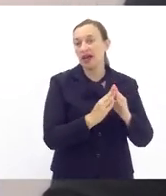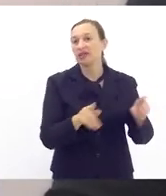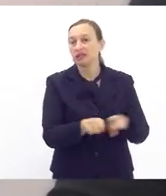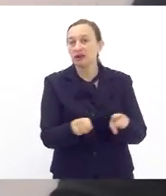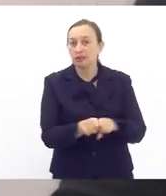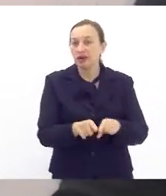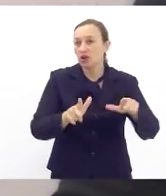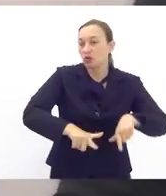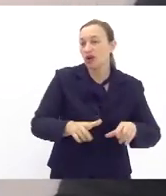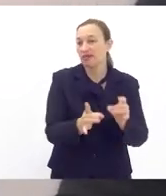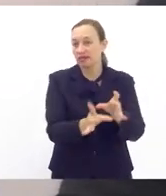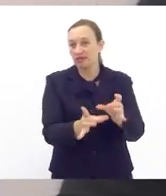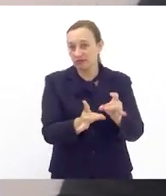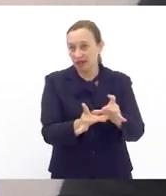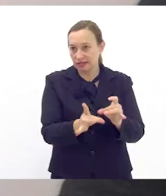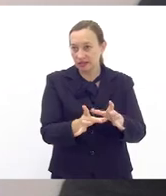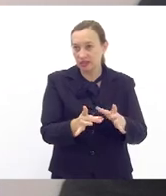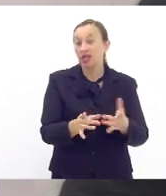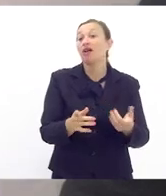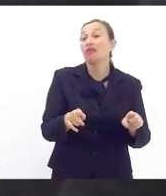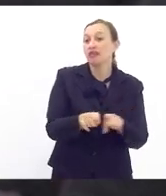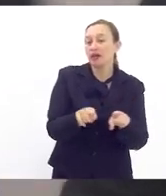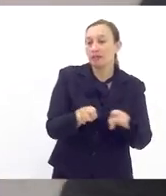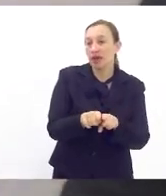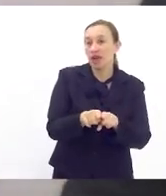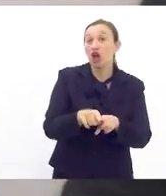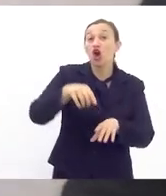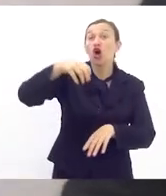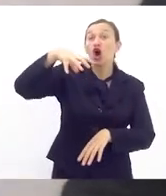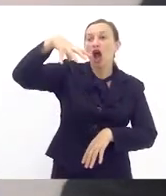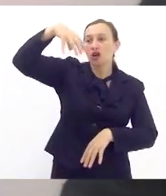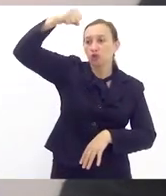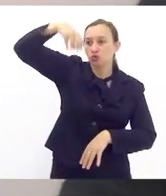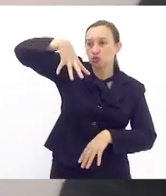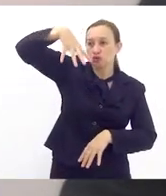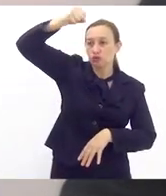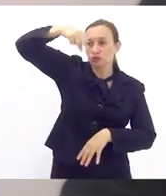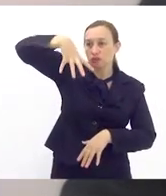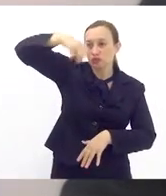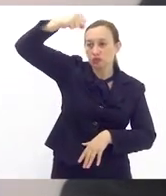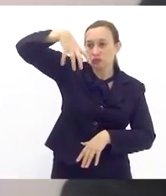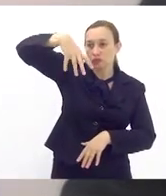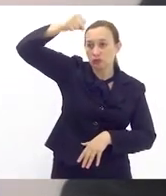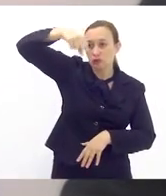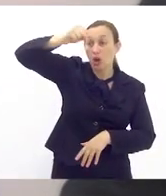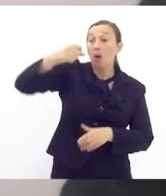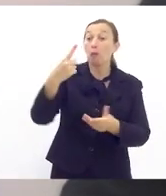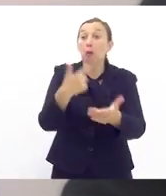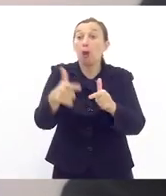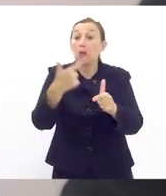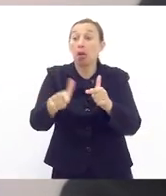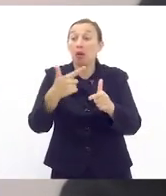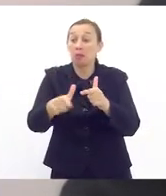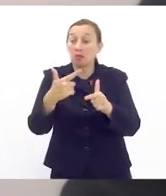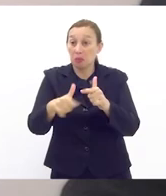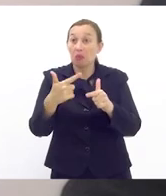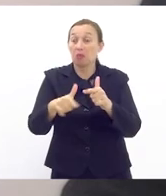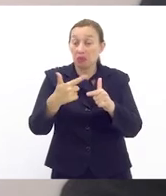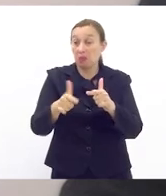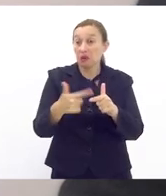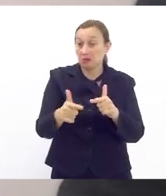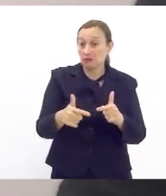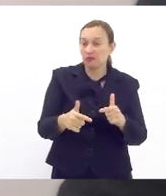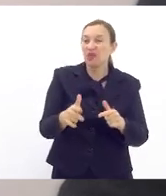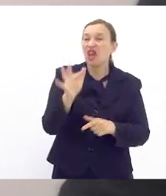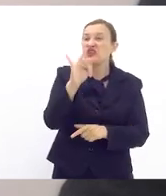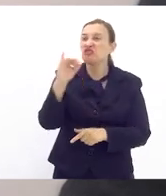constante de energia vegetação cobrindo postes de fios posteamento danificado e com risco de queda fiação